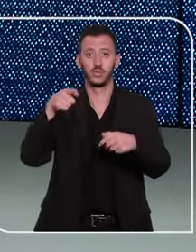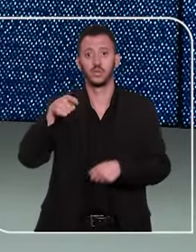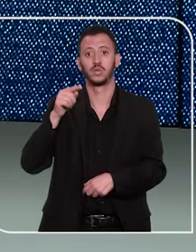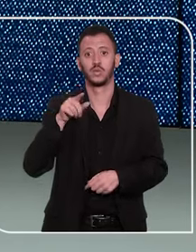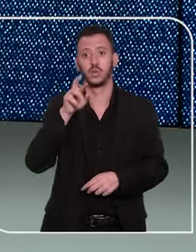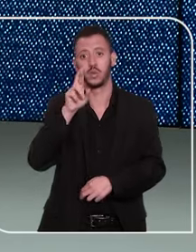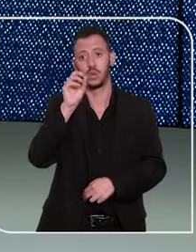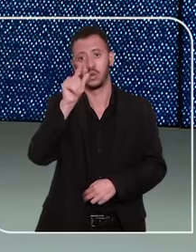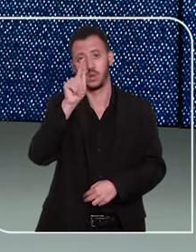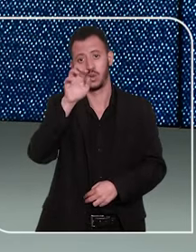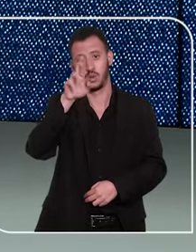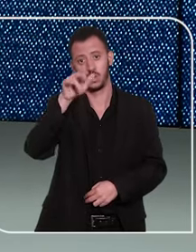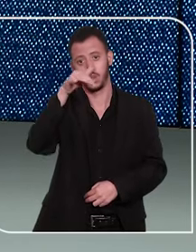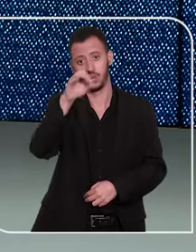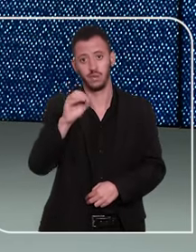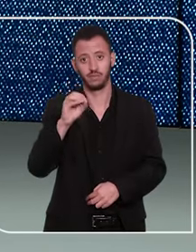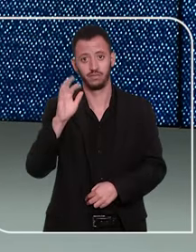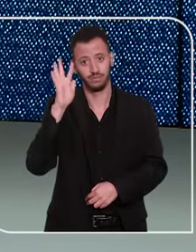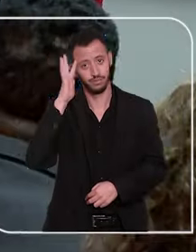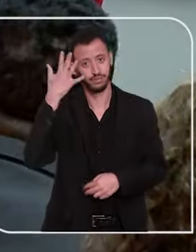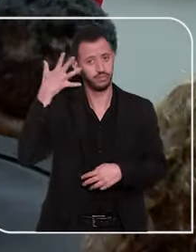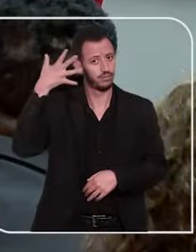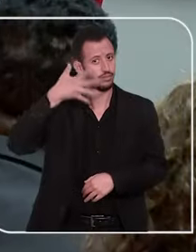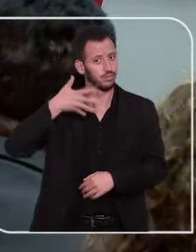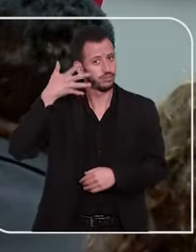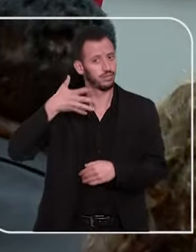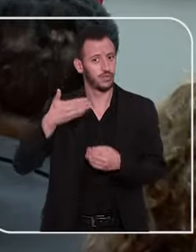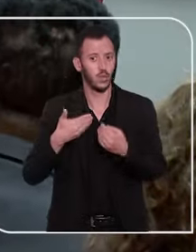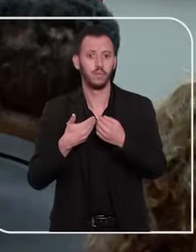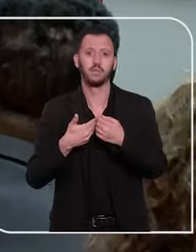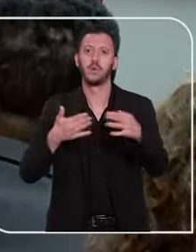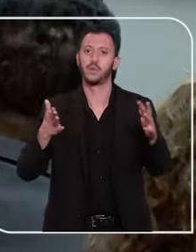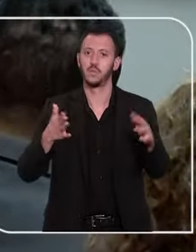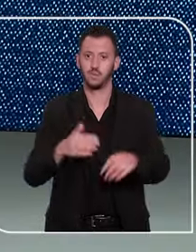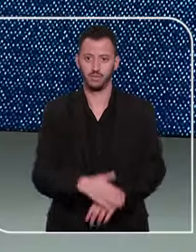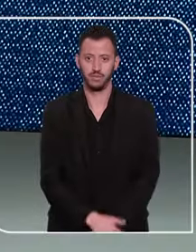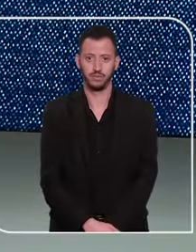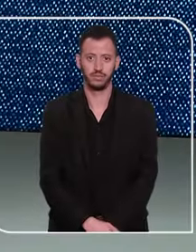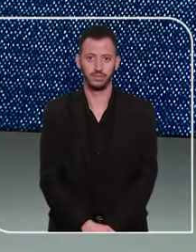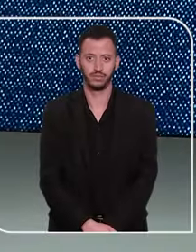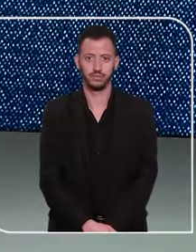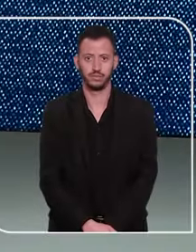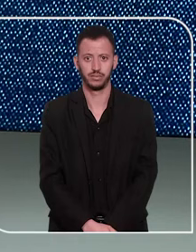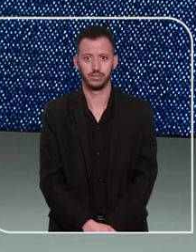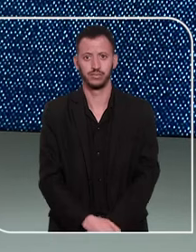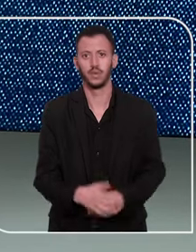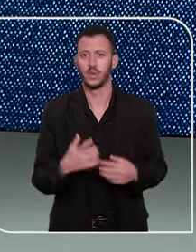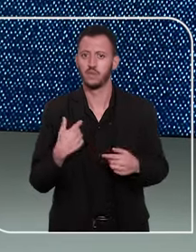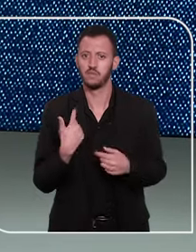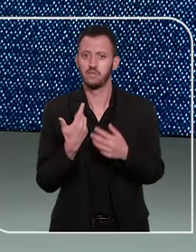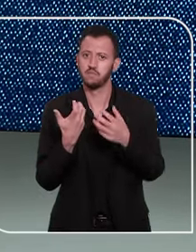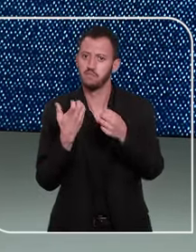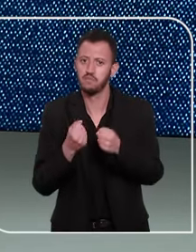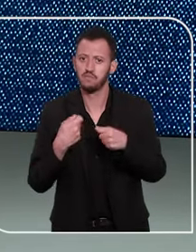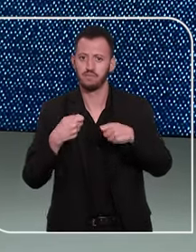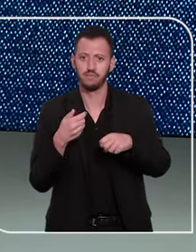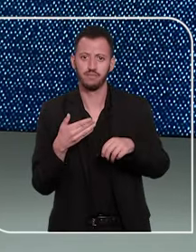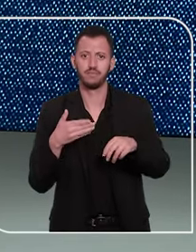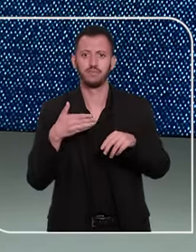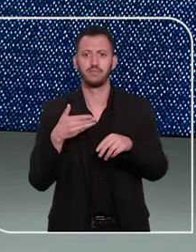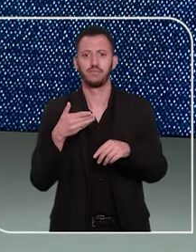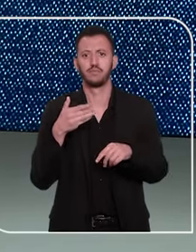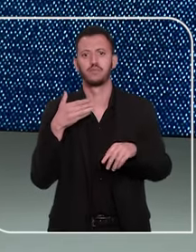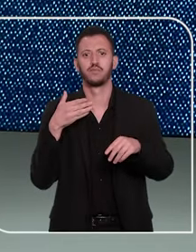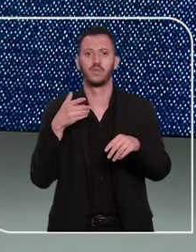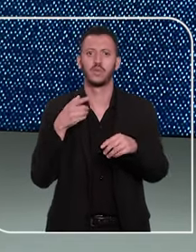Superior Tribunal de Justiça Rogério Cruz realizou a palestra de abertura nós temos que encontrar um meio de